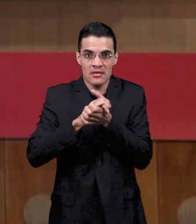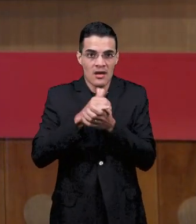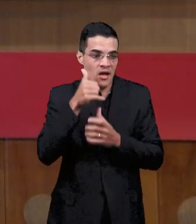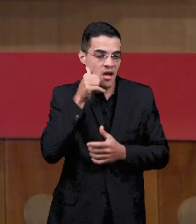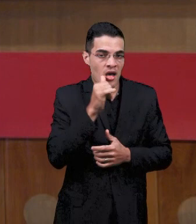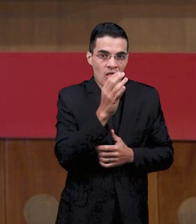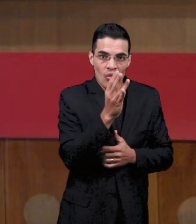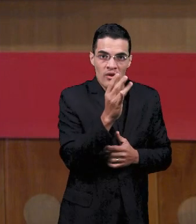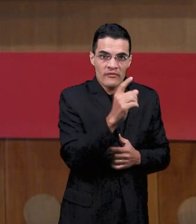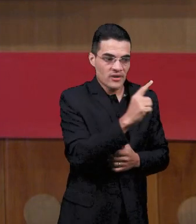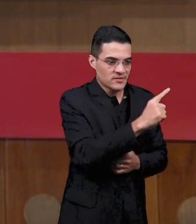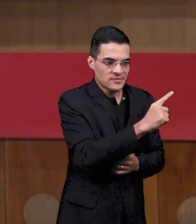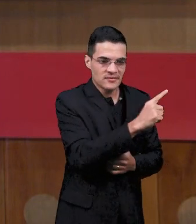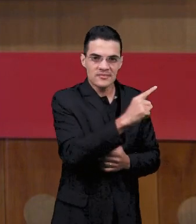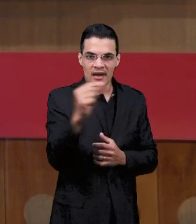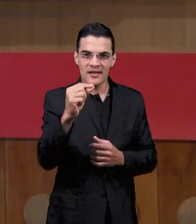está